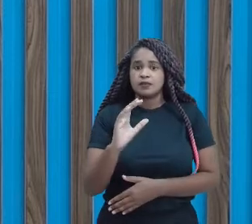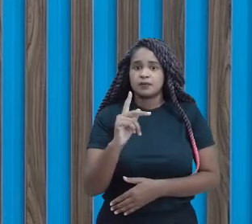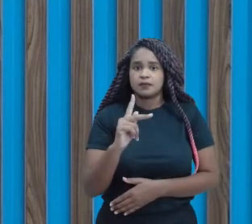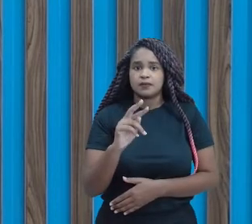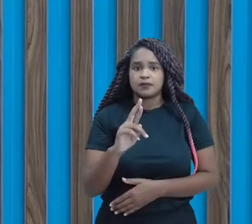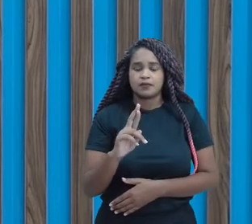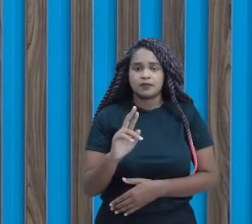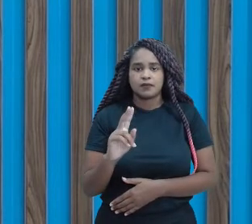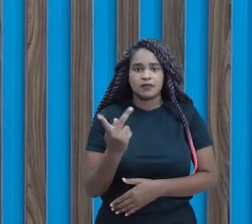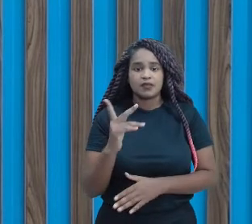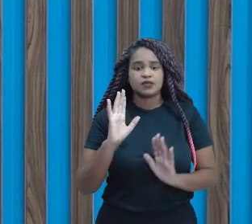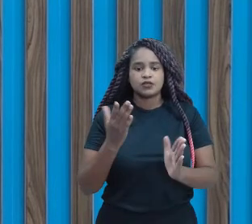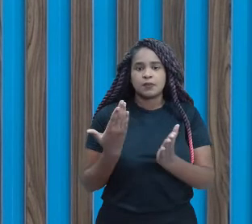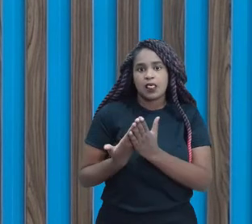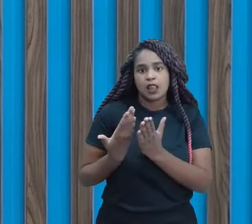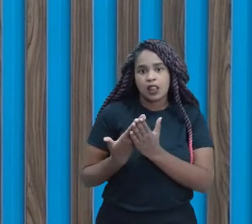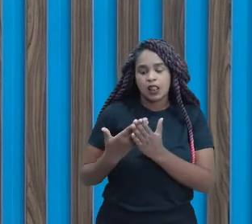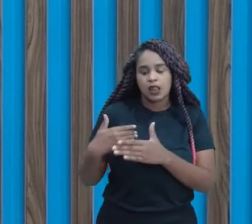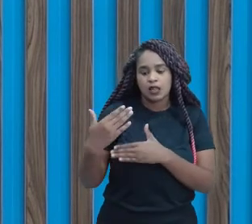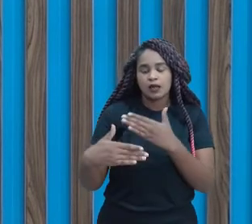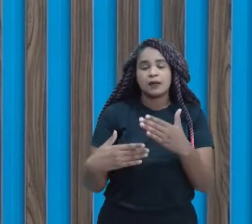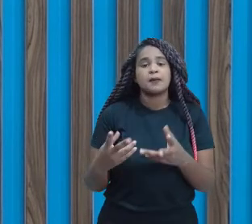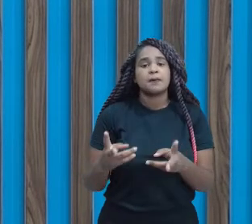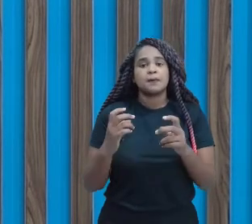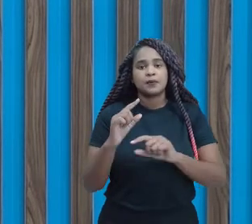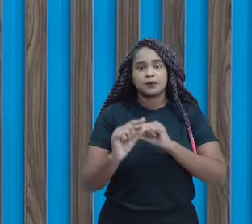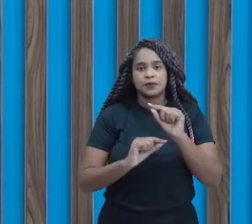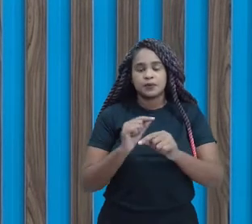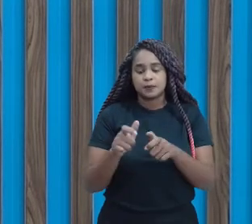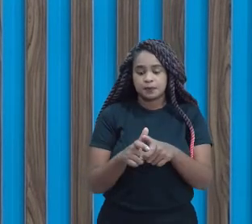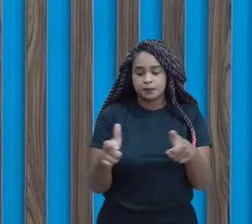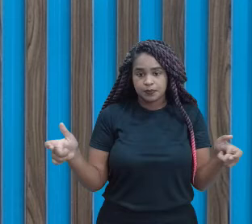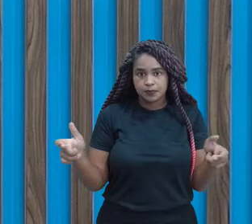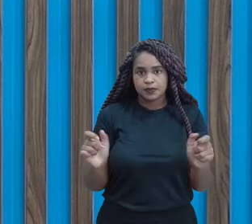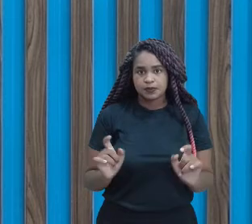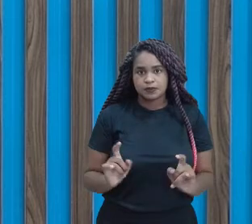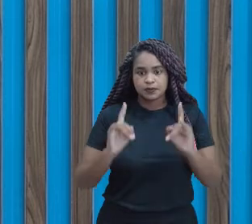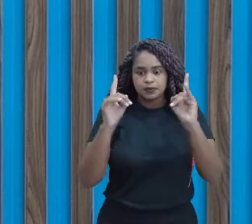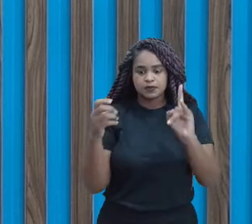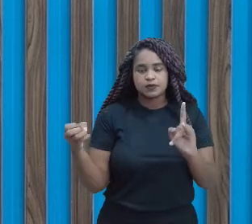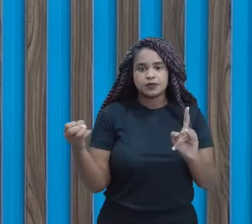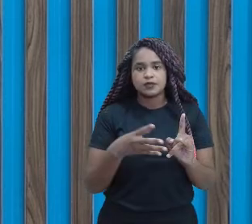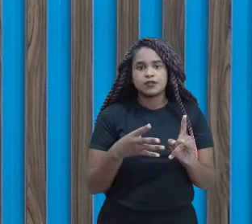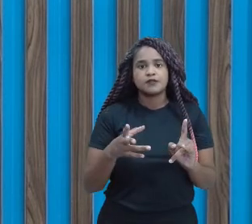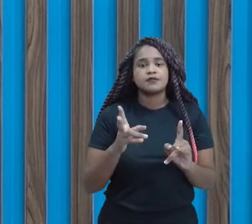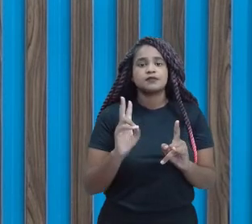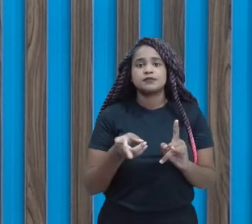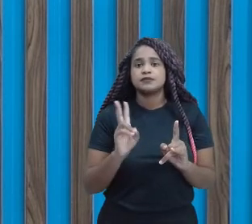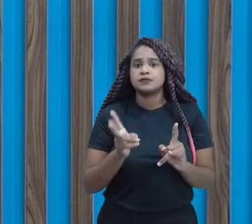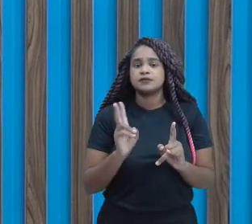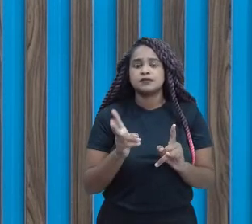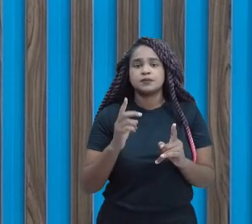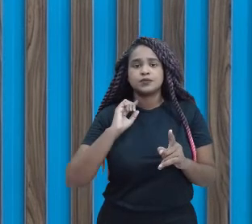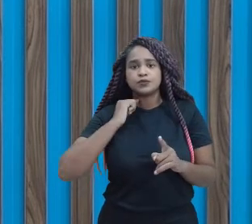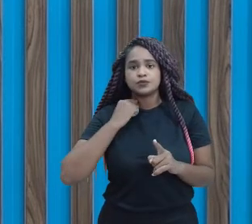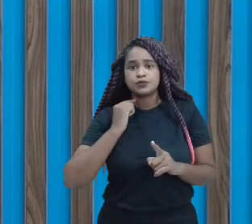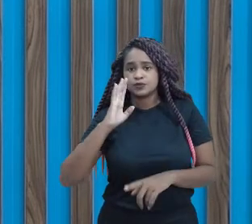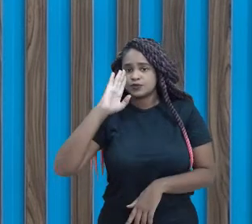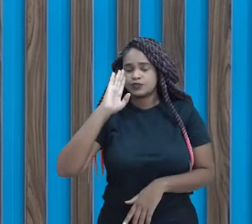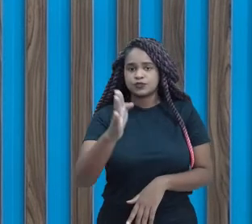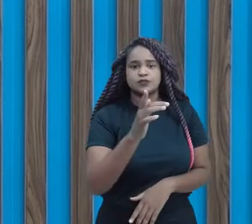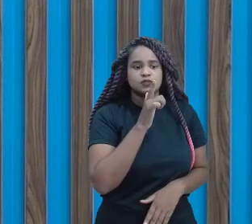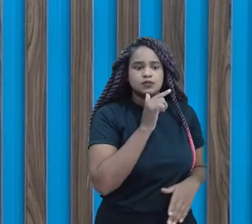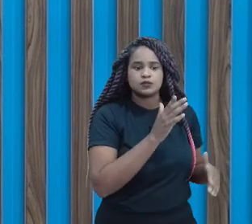percursos e percebeu que a maioria dos prédios novos à beira do rio, eles jogam os seus dejetos diretamente no rio sem nenhum tipo